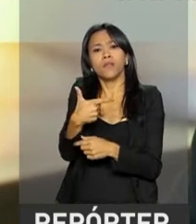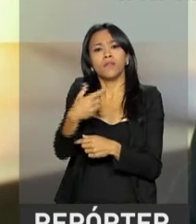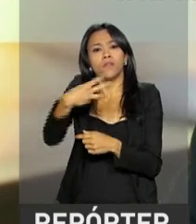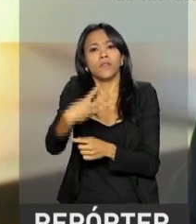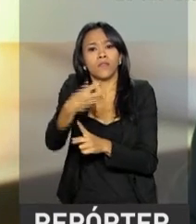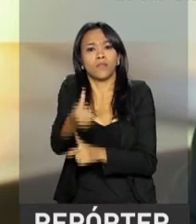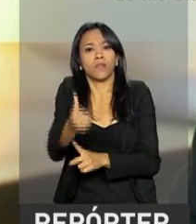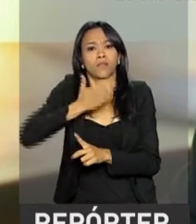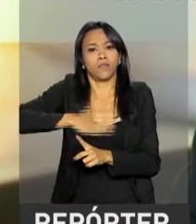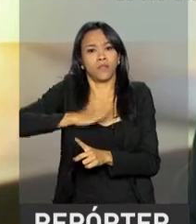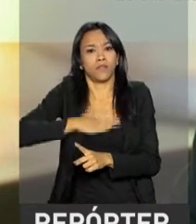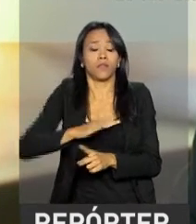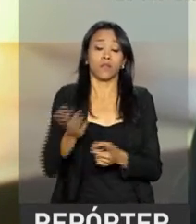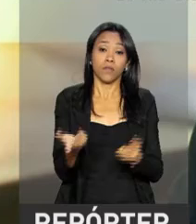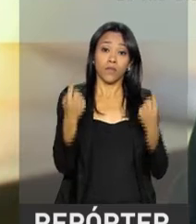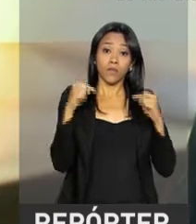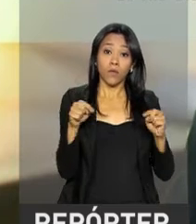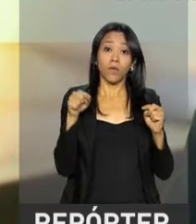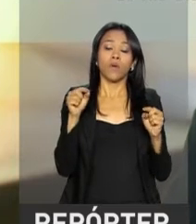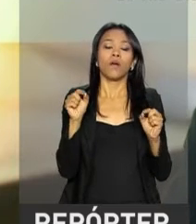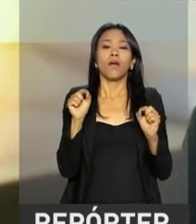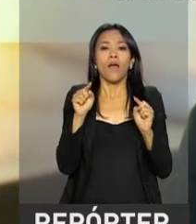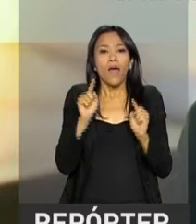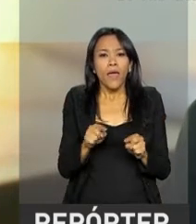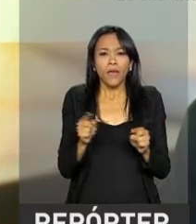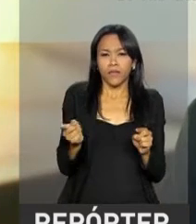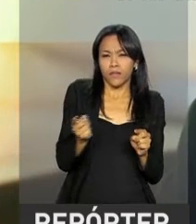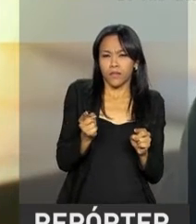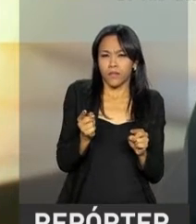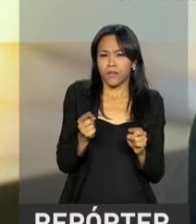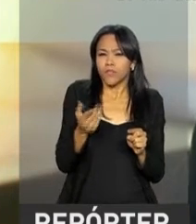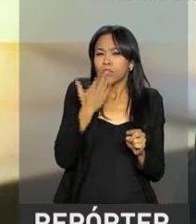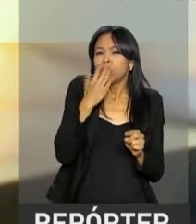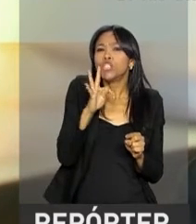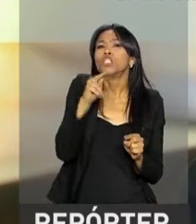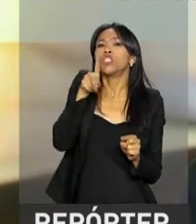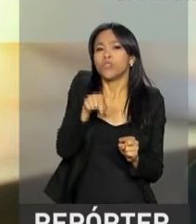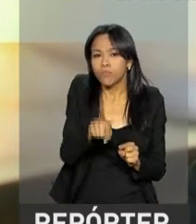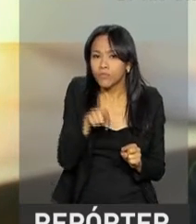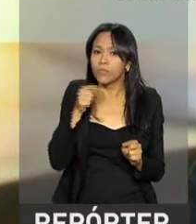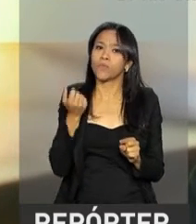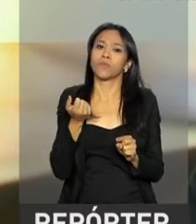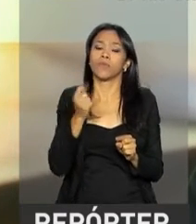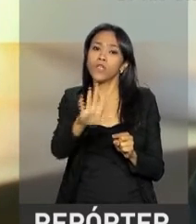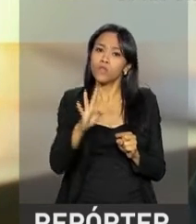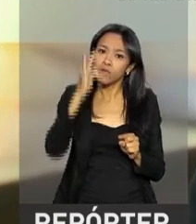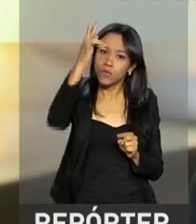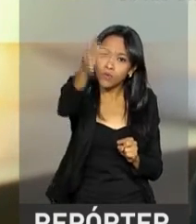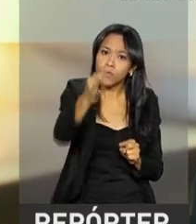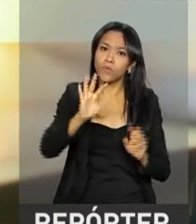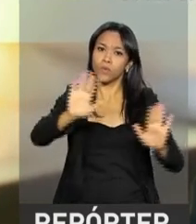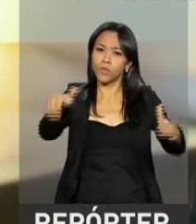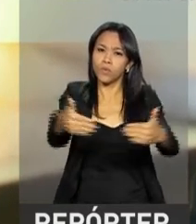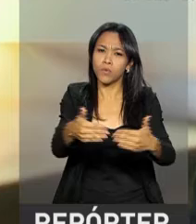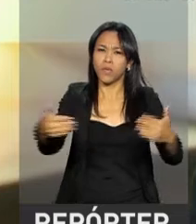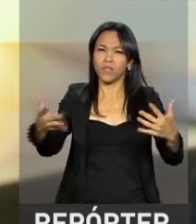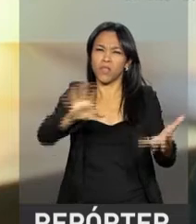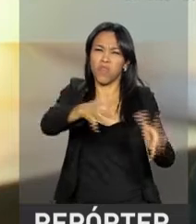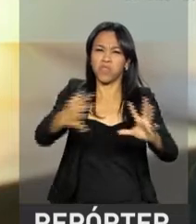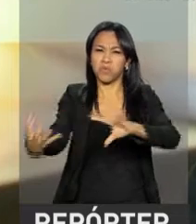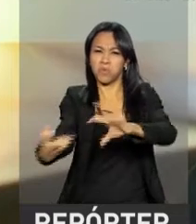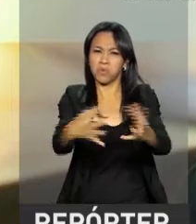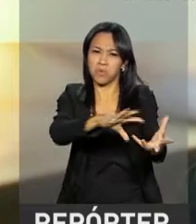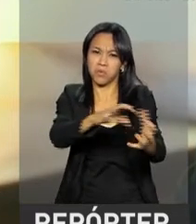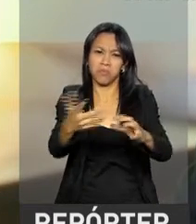coletivos para o cumprimento da jornada 12 por 36. Depois, no futuro, num litígio, esse